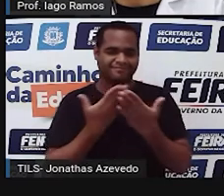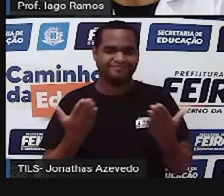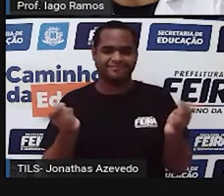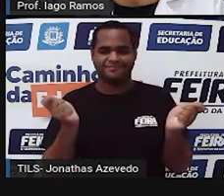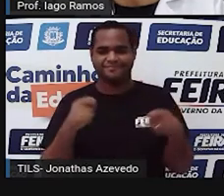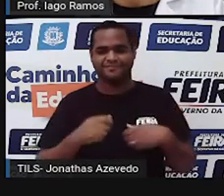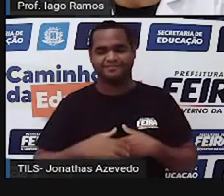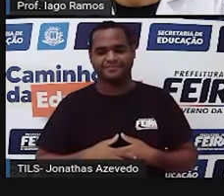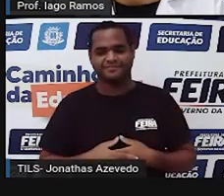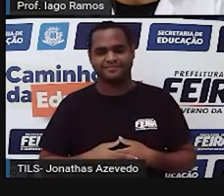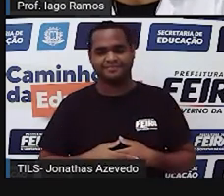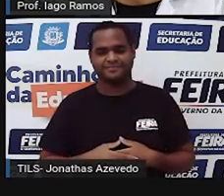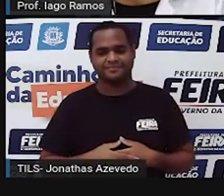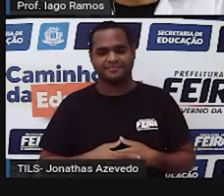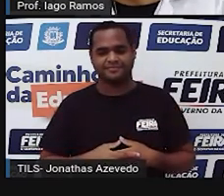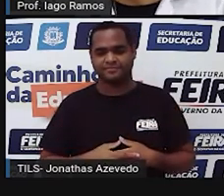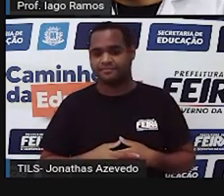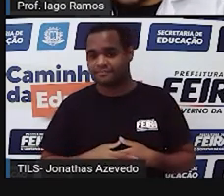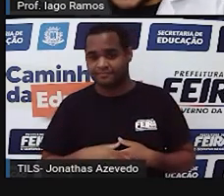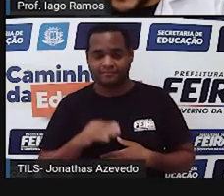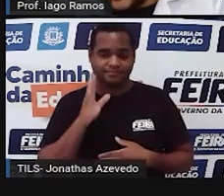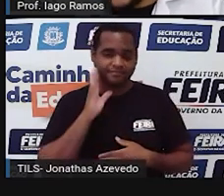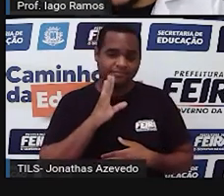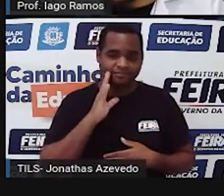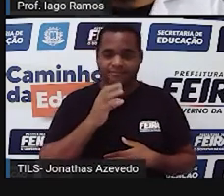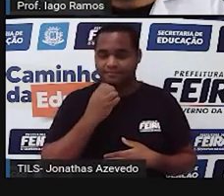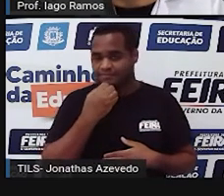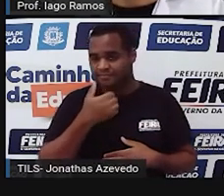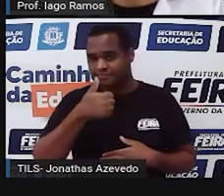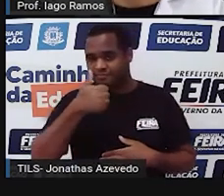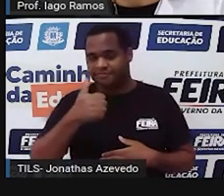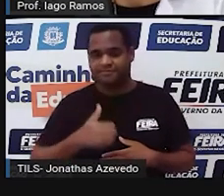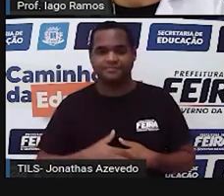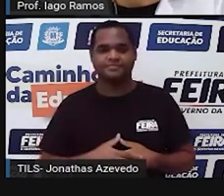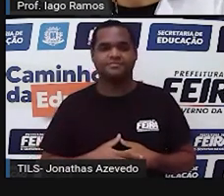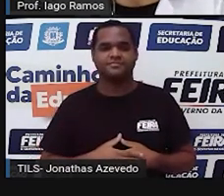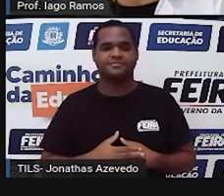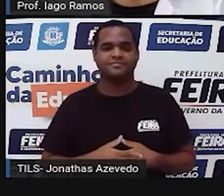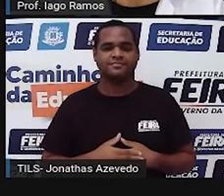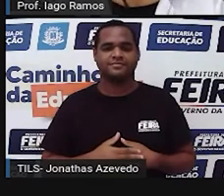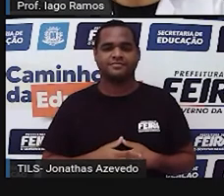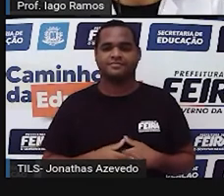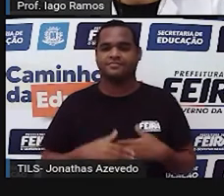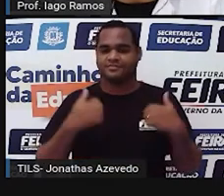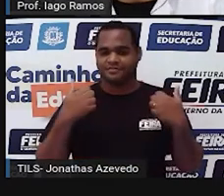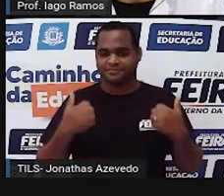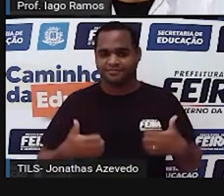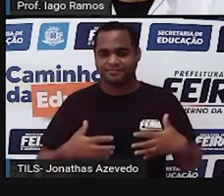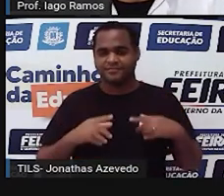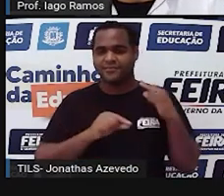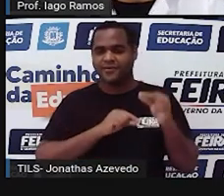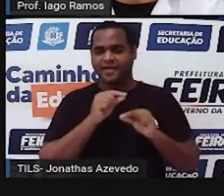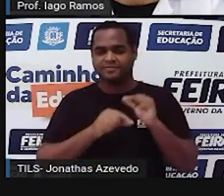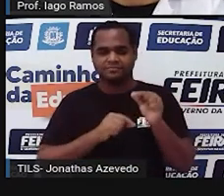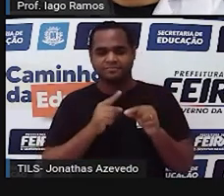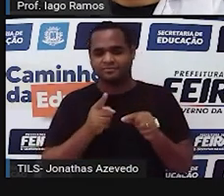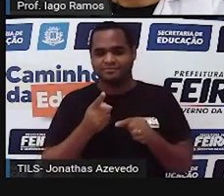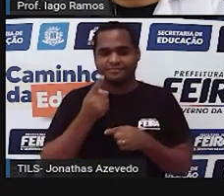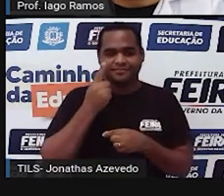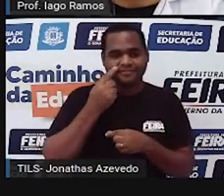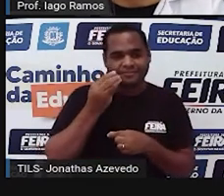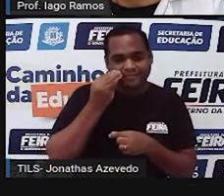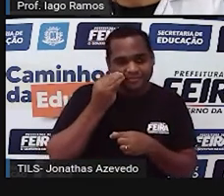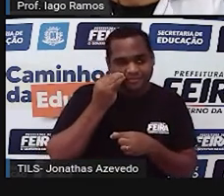da hora né achou legal acho que o bacana É isso aí então vamos fazer assim ó vamos testar